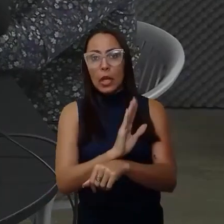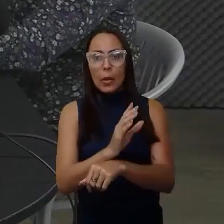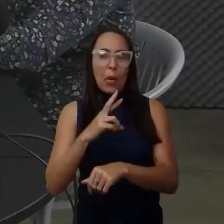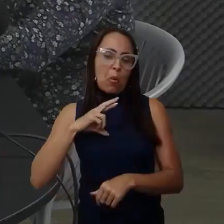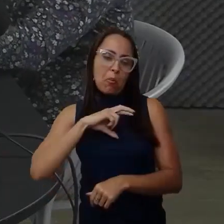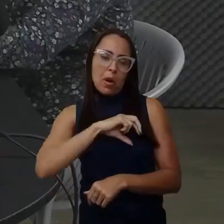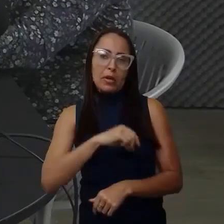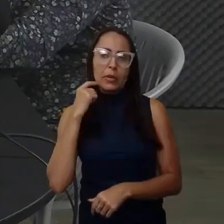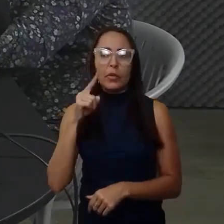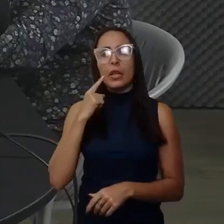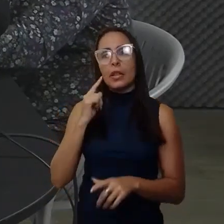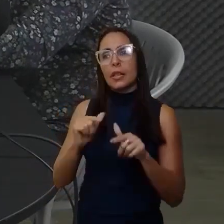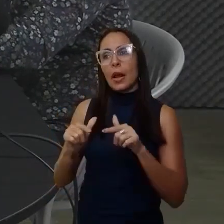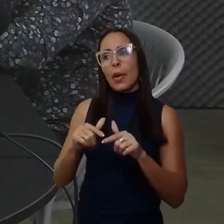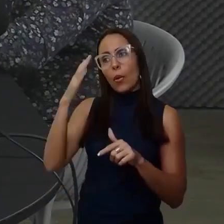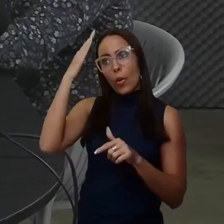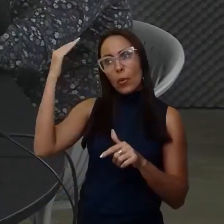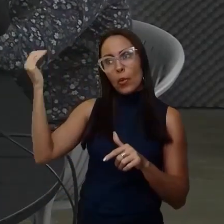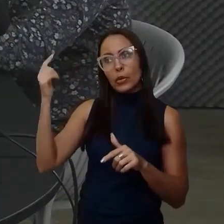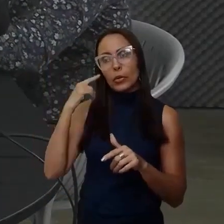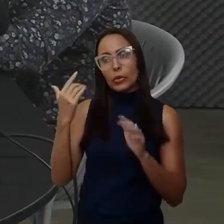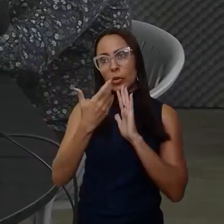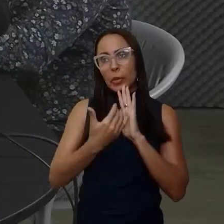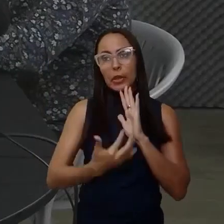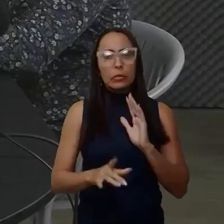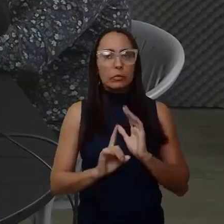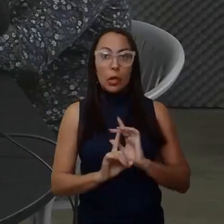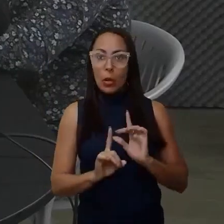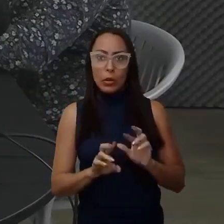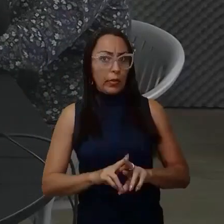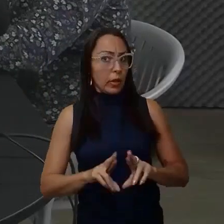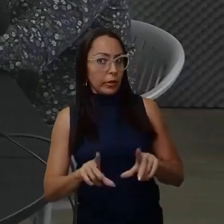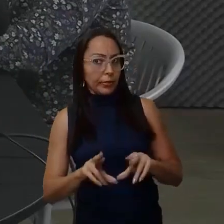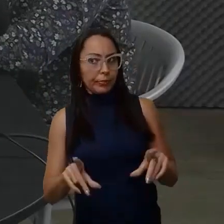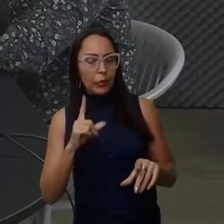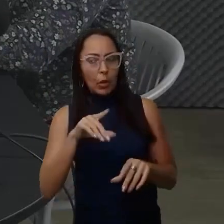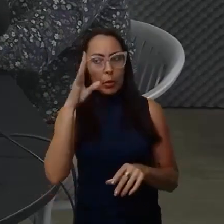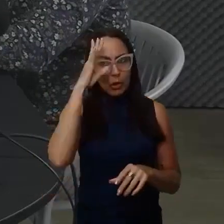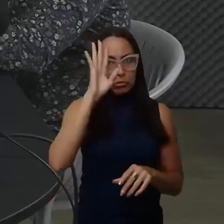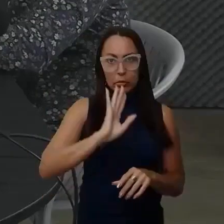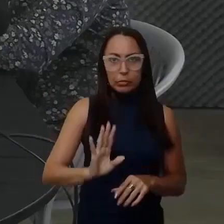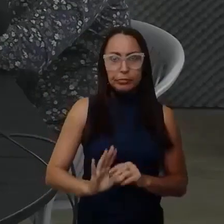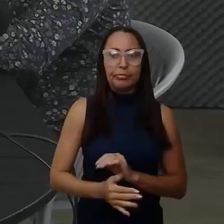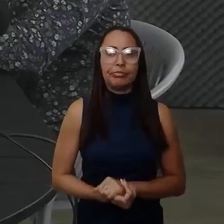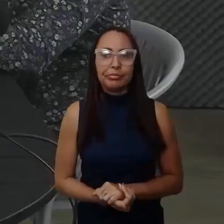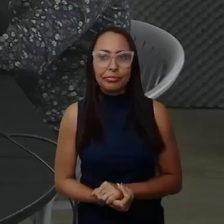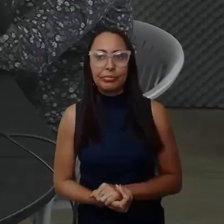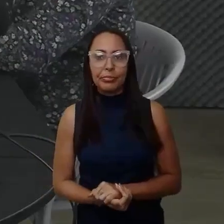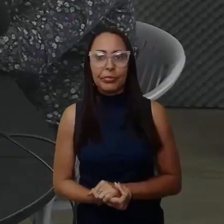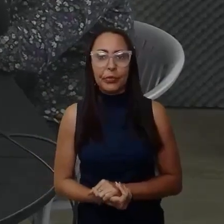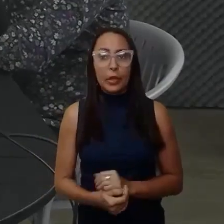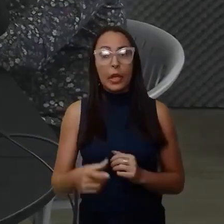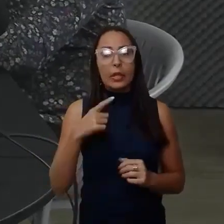você trabalha com atores, documentário. Não é desse jeito, né? Pelo menos eu imagino que não seja, mas né? Tem um recorte, né? Tem